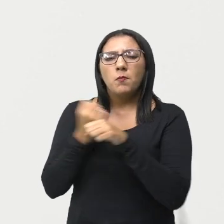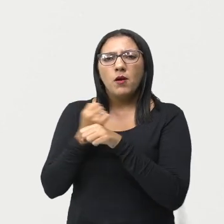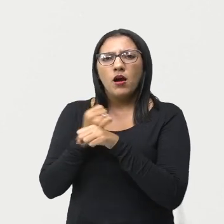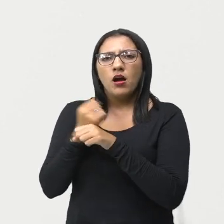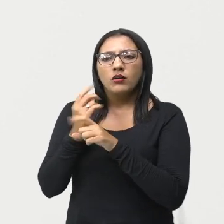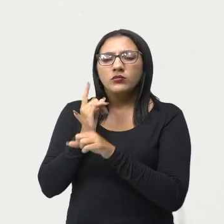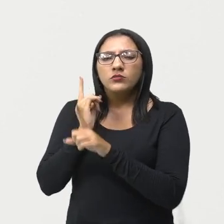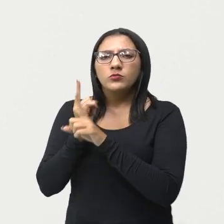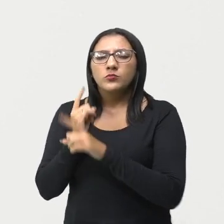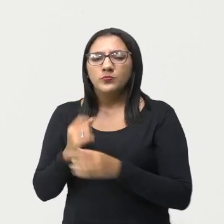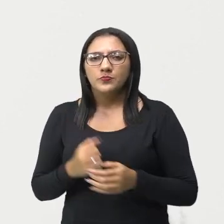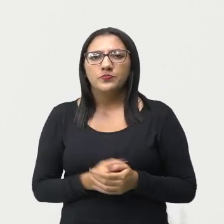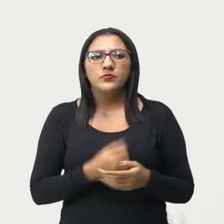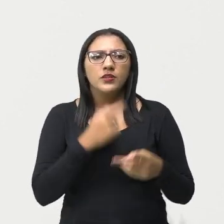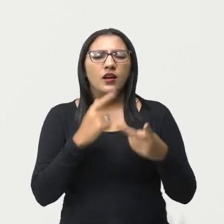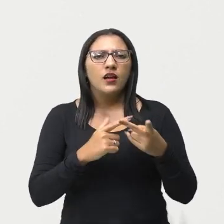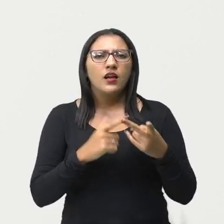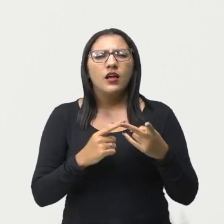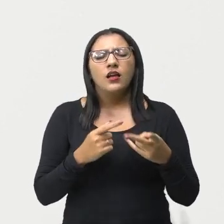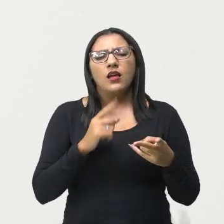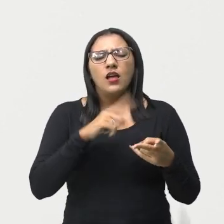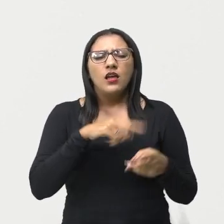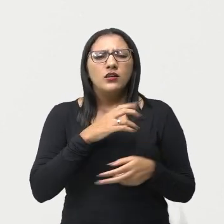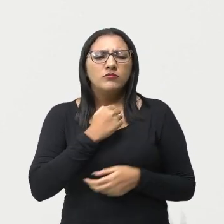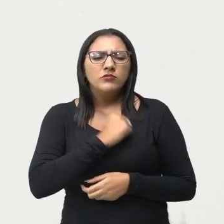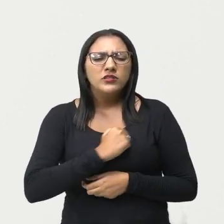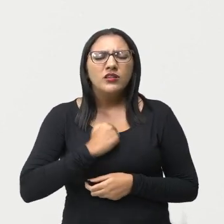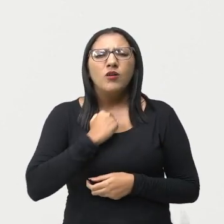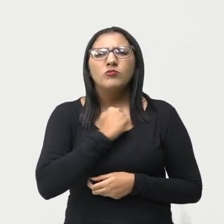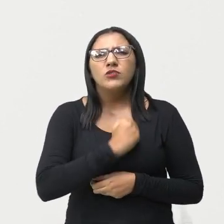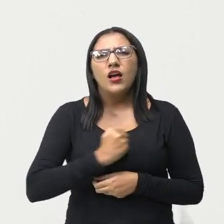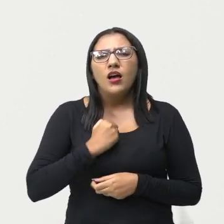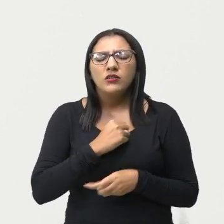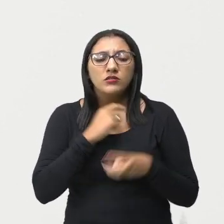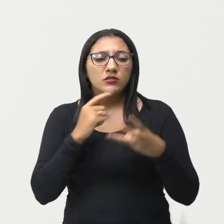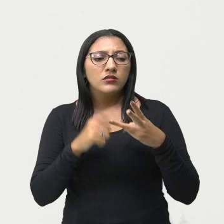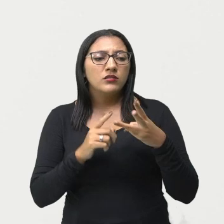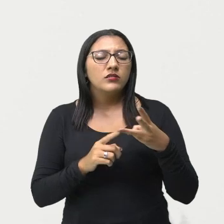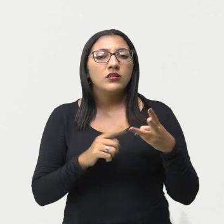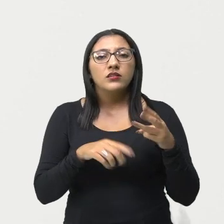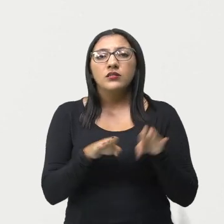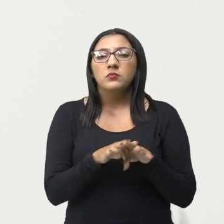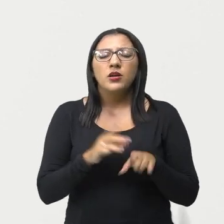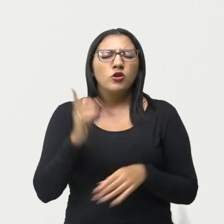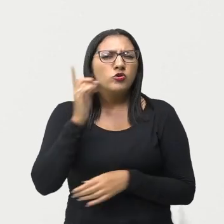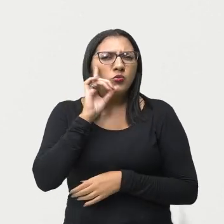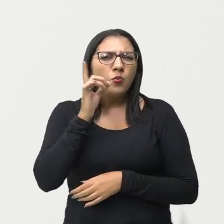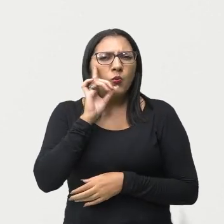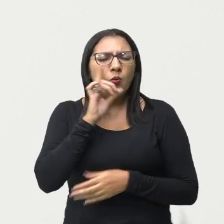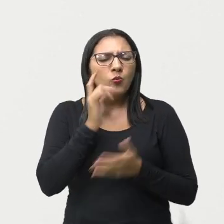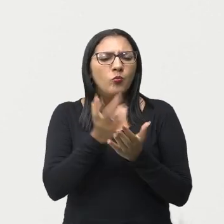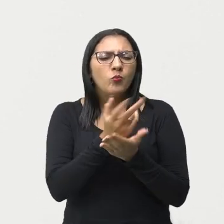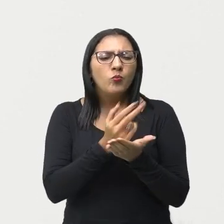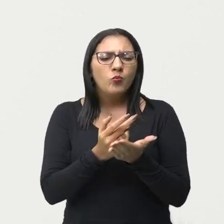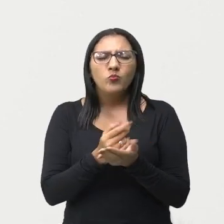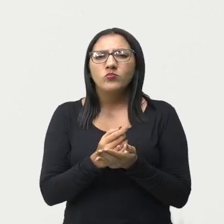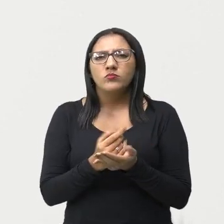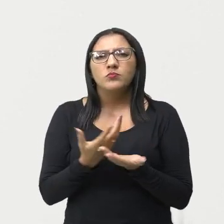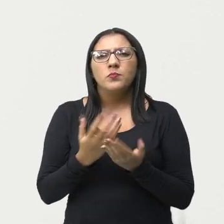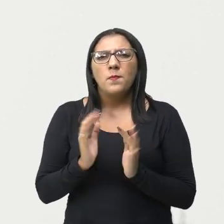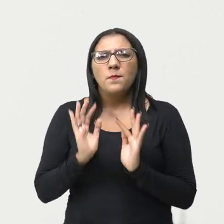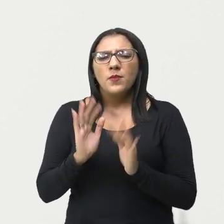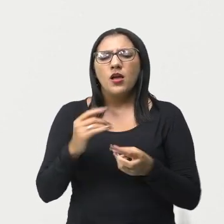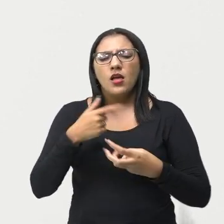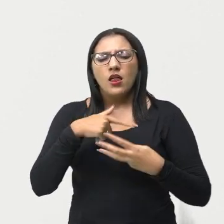Jinwen sentia saudade de casa, sempre desenhava a vila onde morava. Se fôssemos elencar essas três